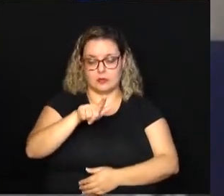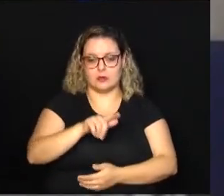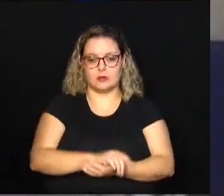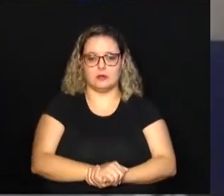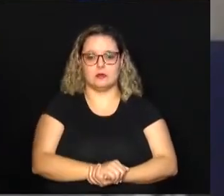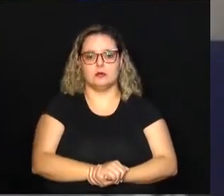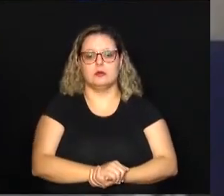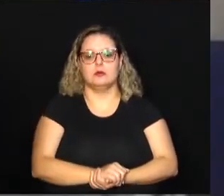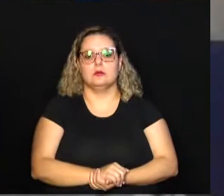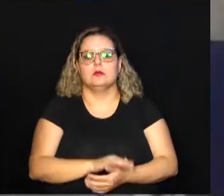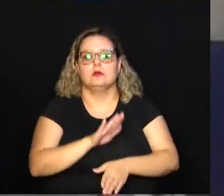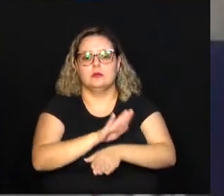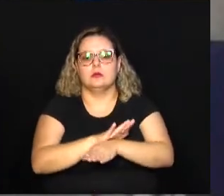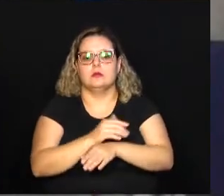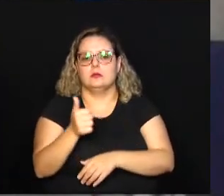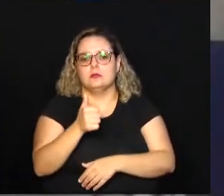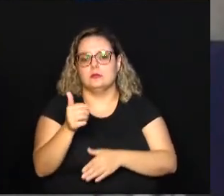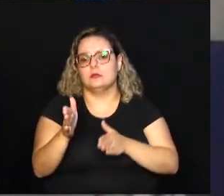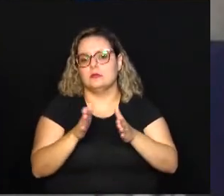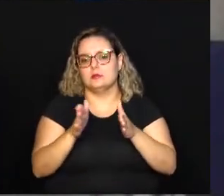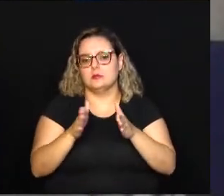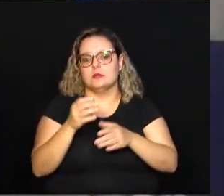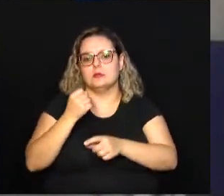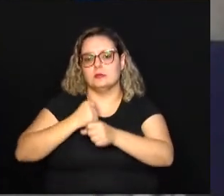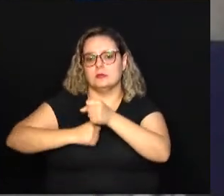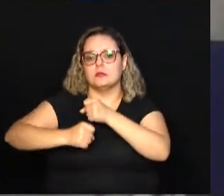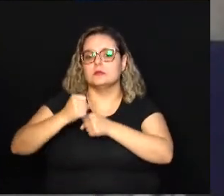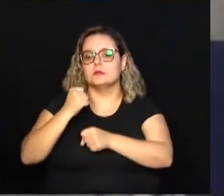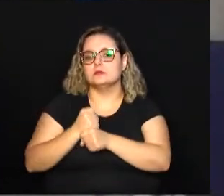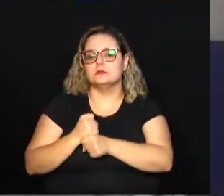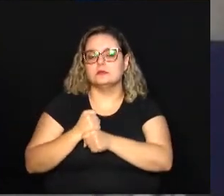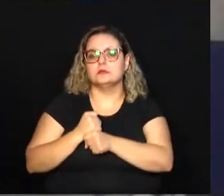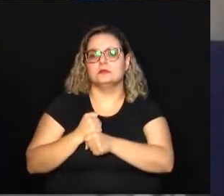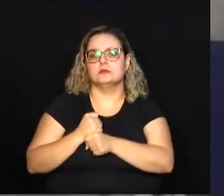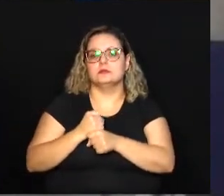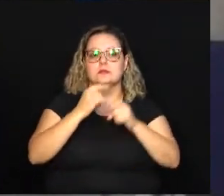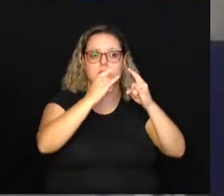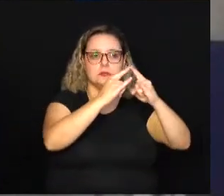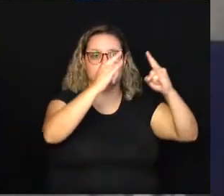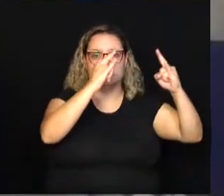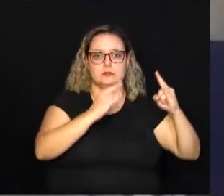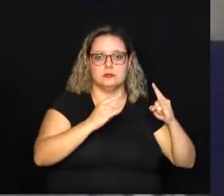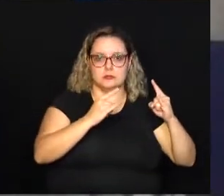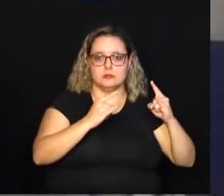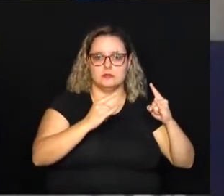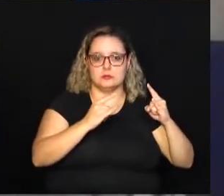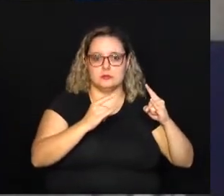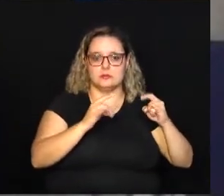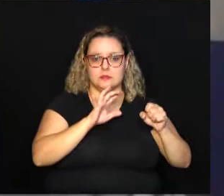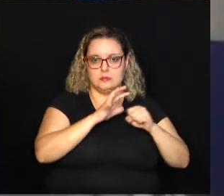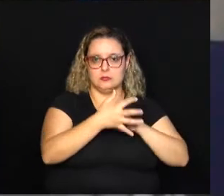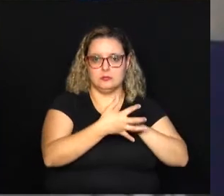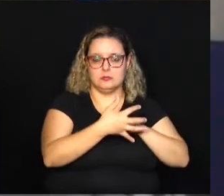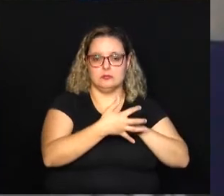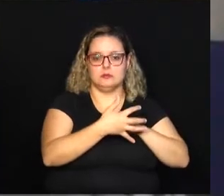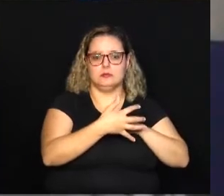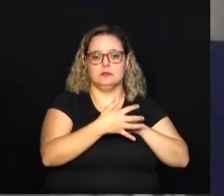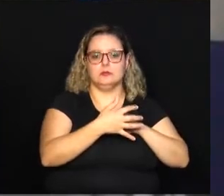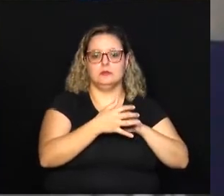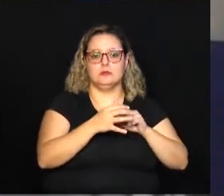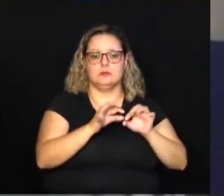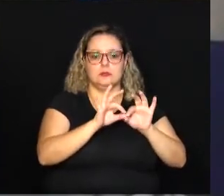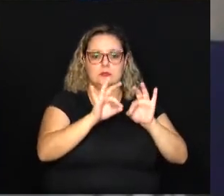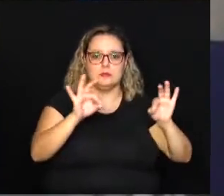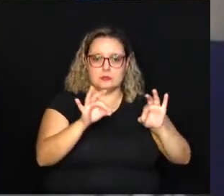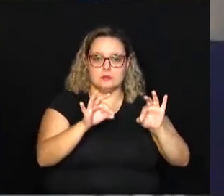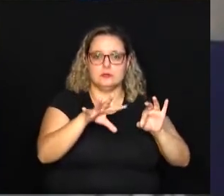auxiliou no ano passado, no hospital de campanha, eles nos auxiliaram colocando réguas de gases, oxigênio,